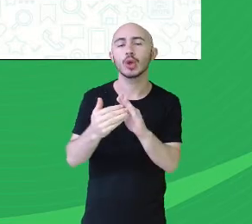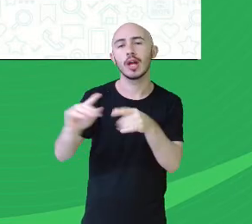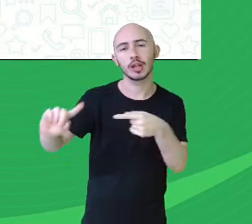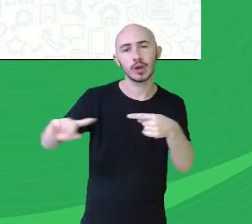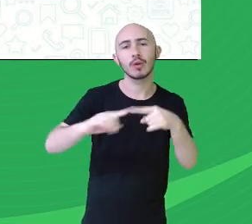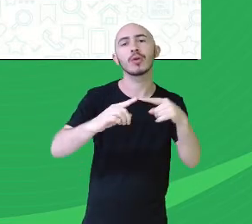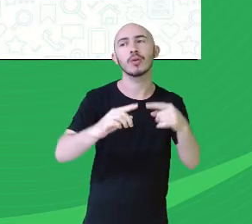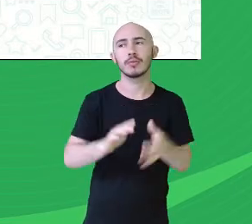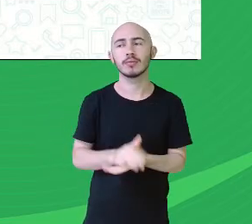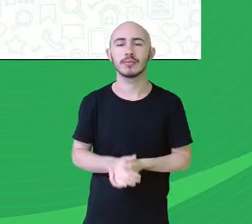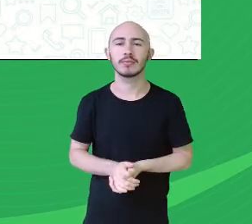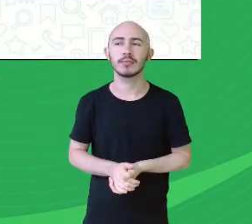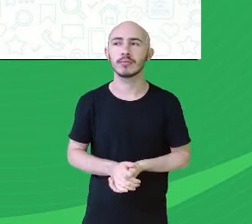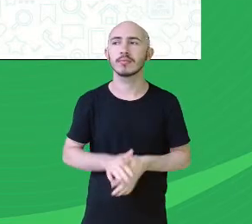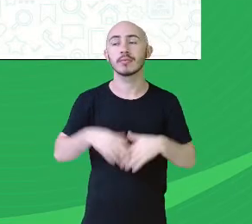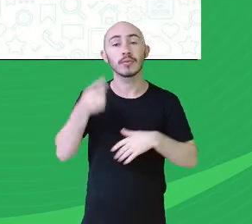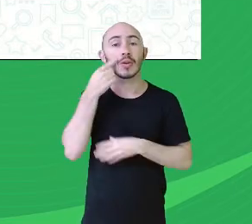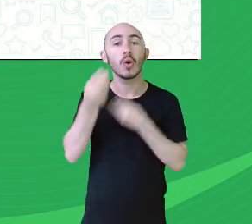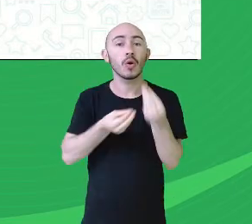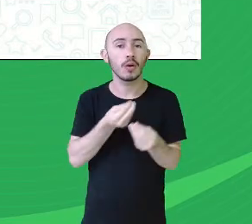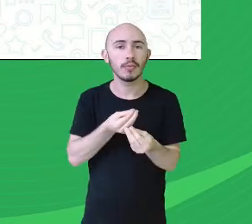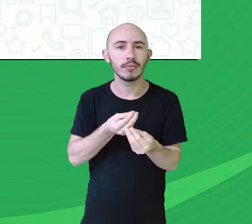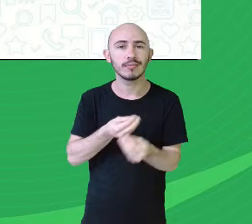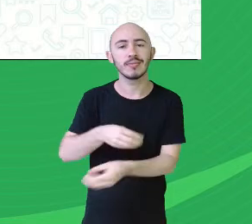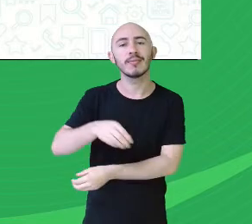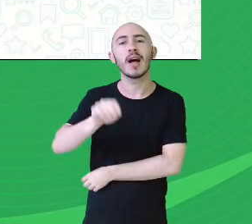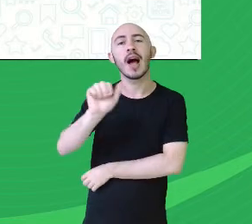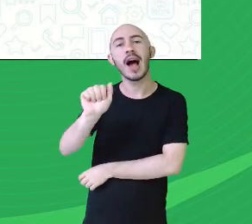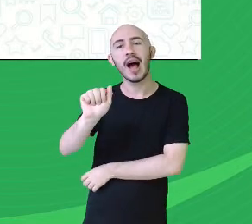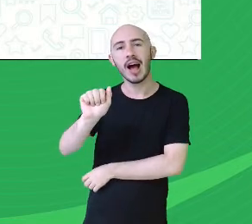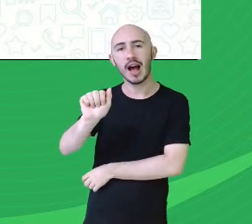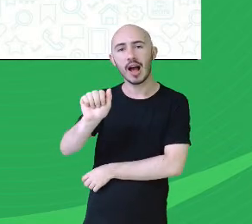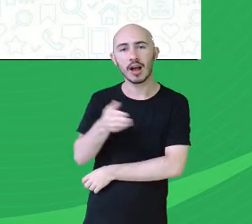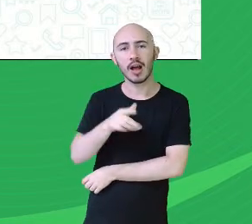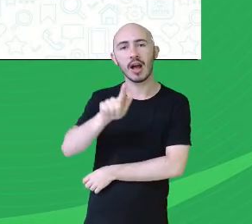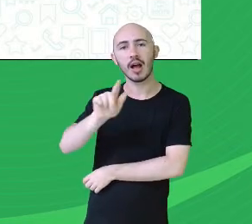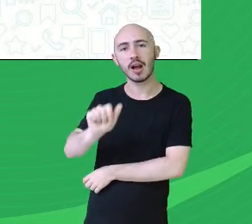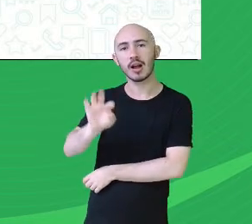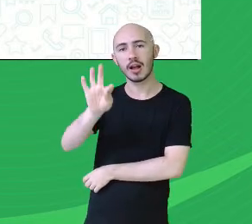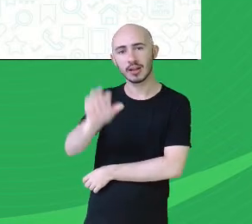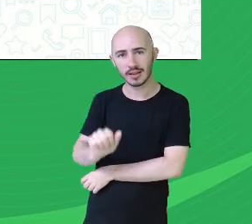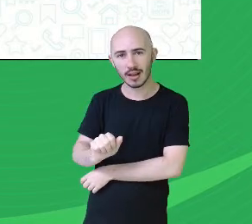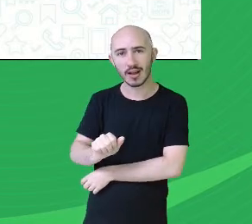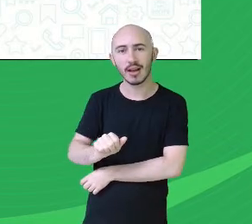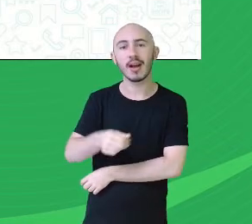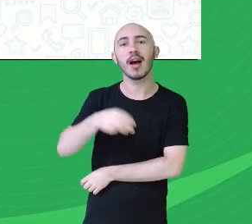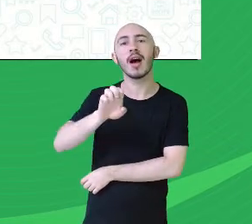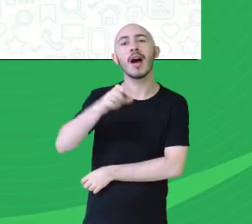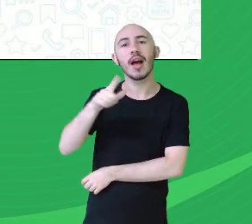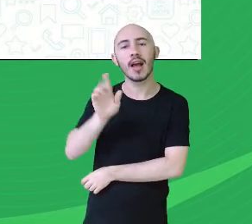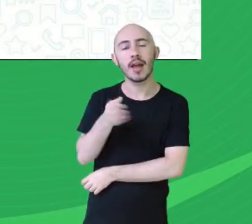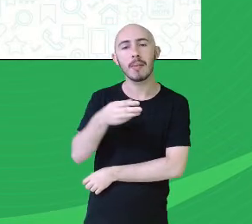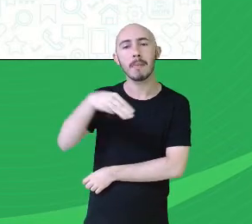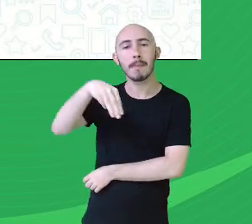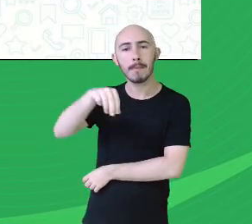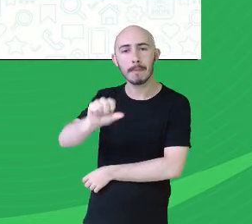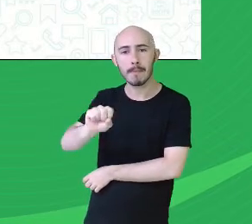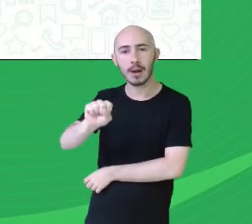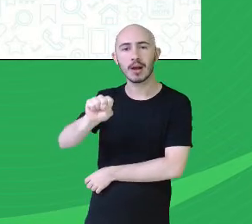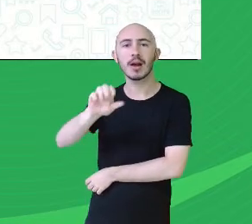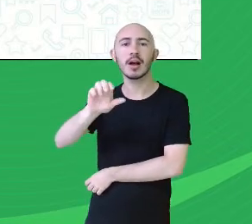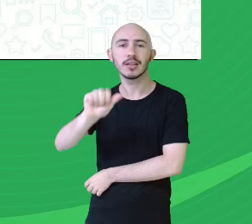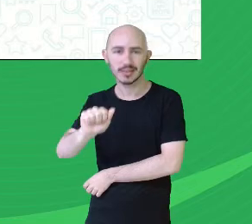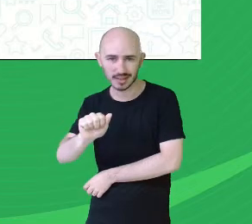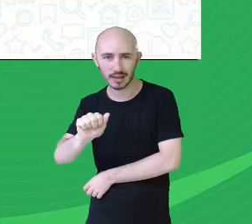aí vai ficar a gata é mansa. E se eu for falar em plural, eu vou